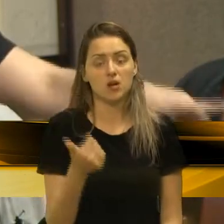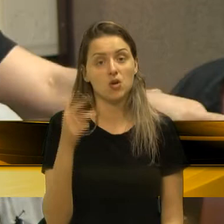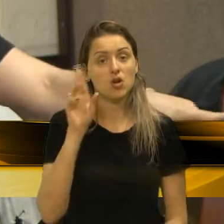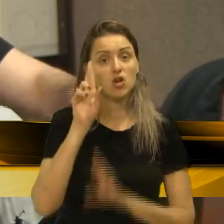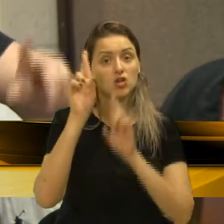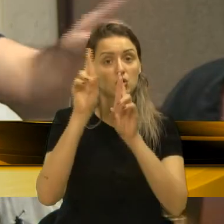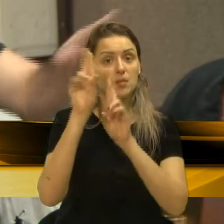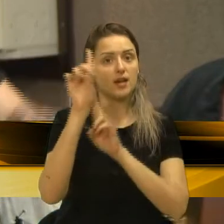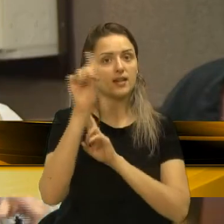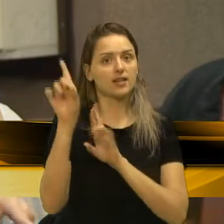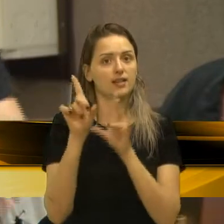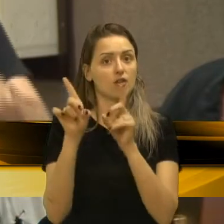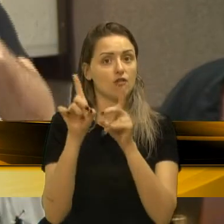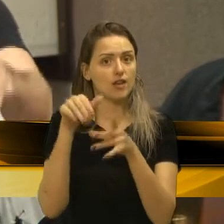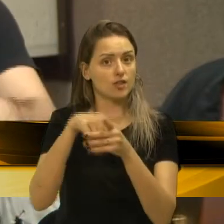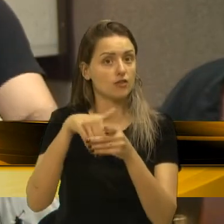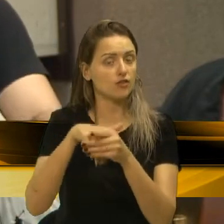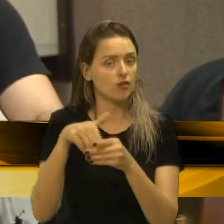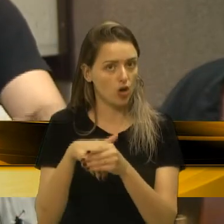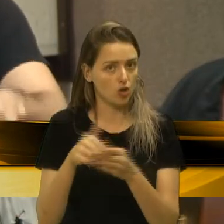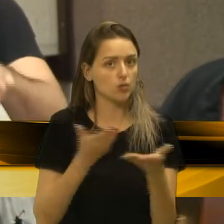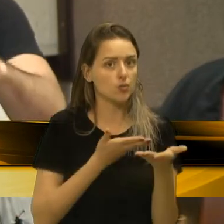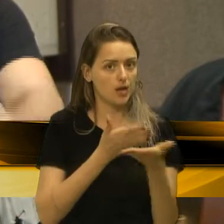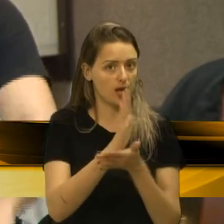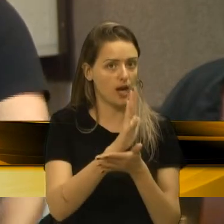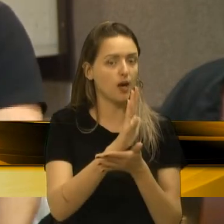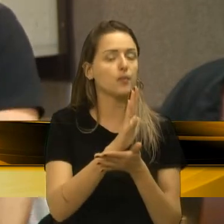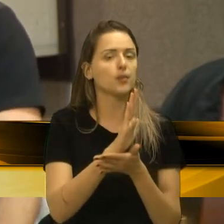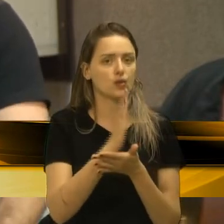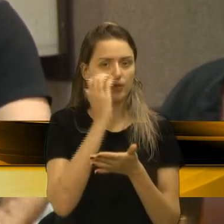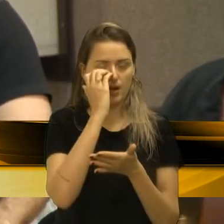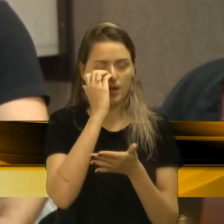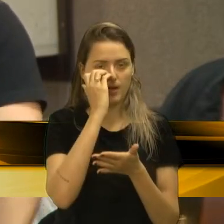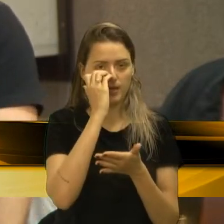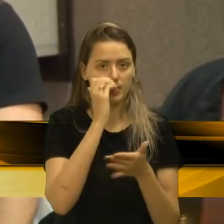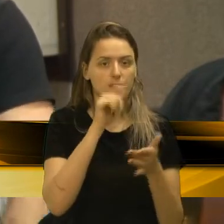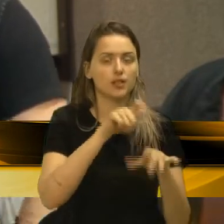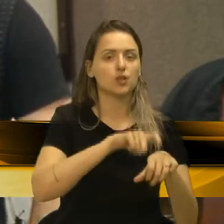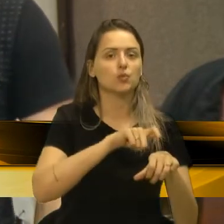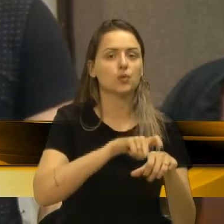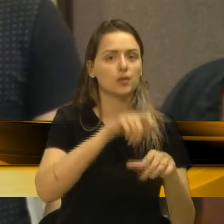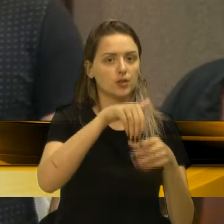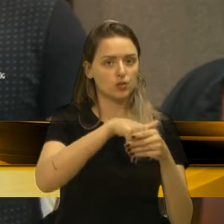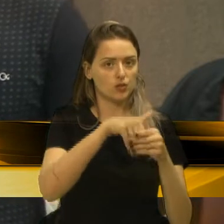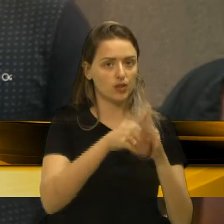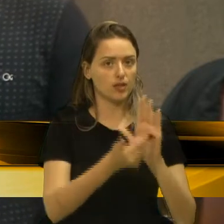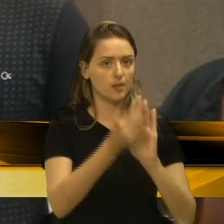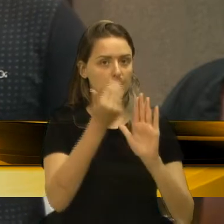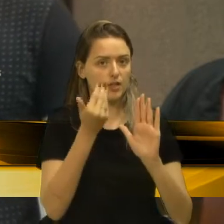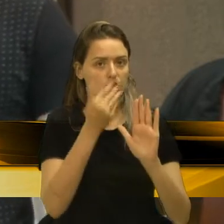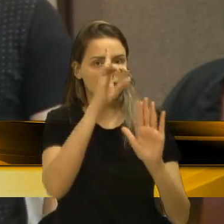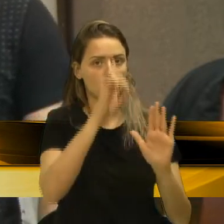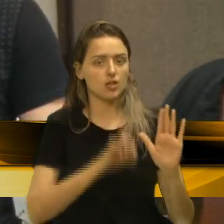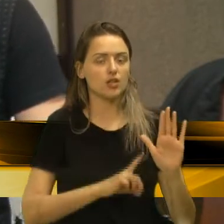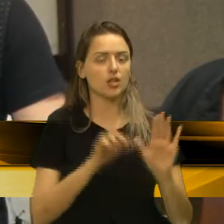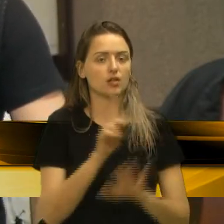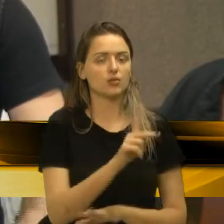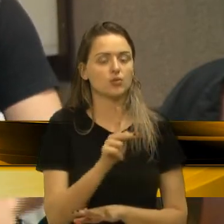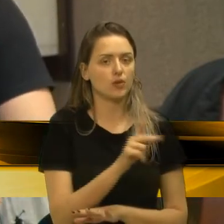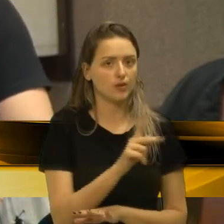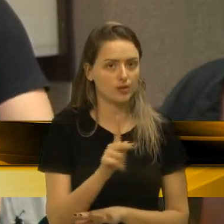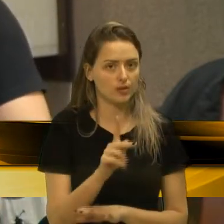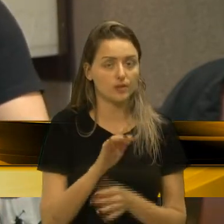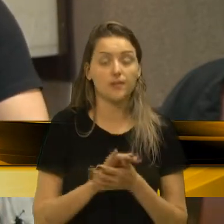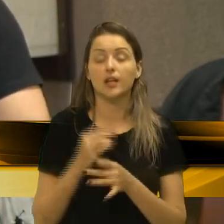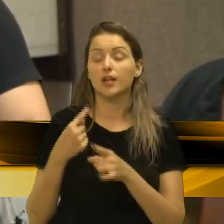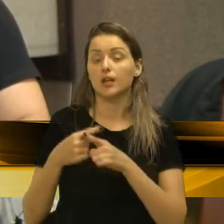voto em troca, um toma lá da cá, para provar serem os coniventes na hora de votar para a retirada de direitos dos professores. Porque